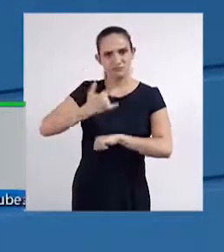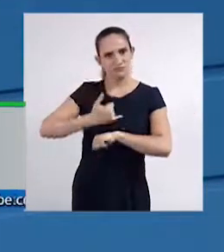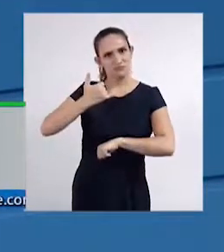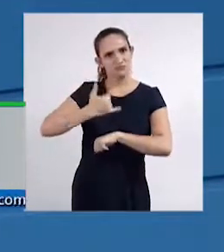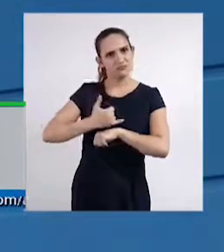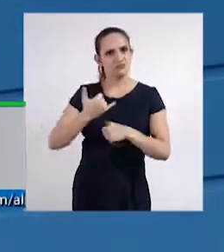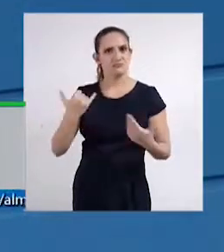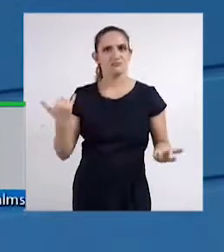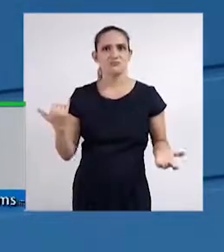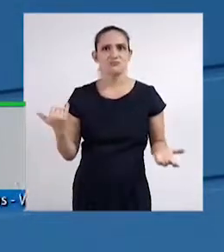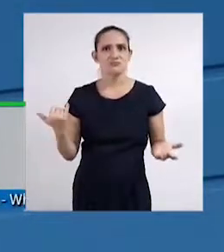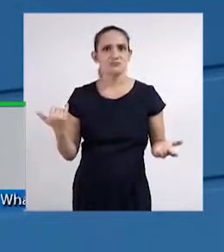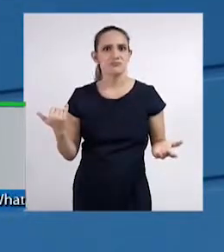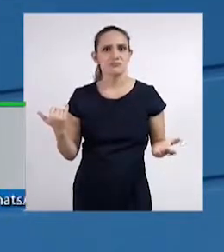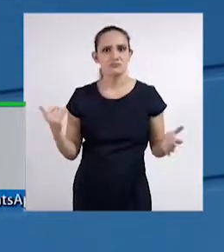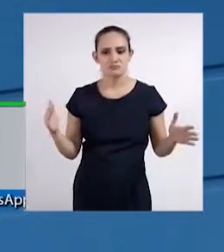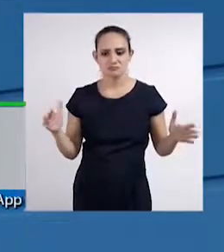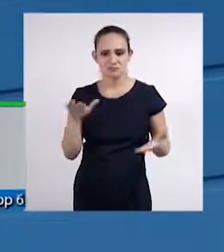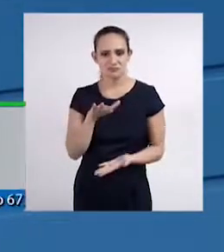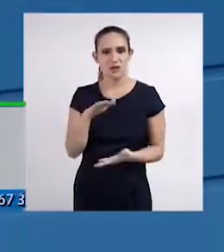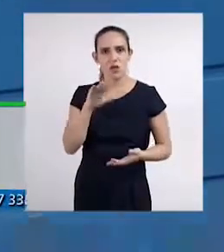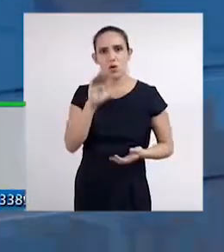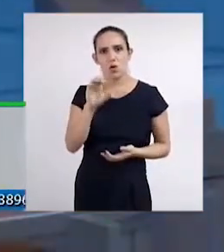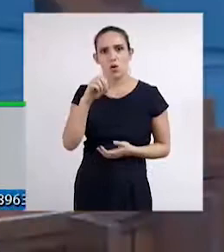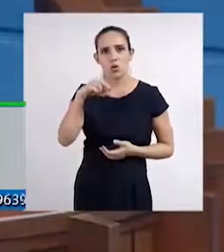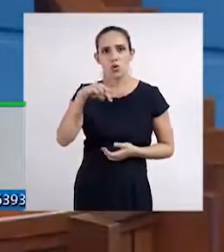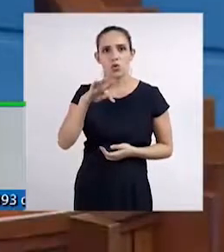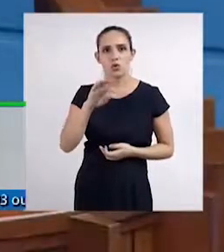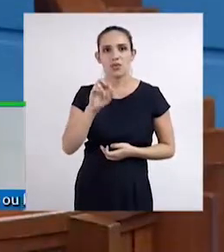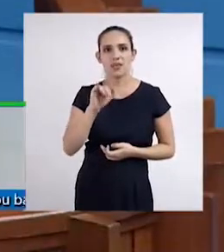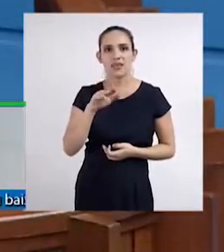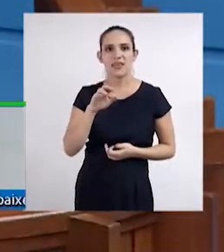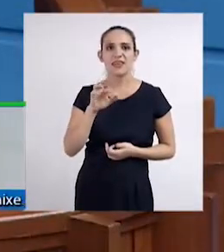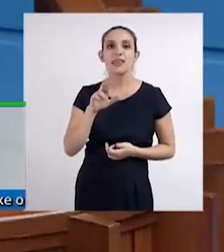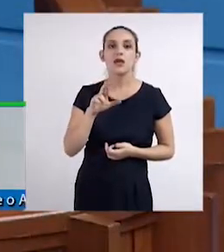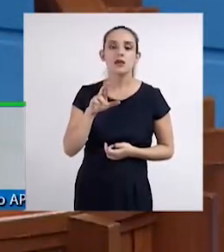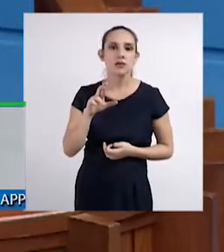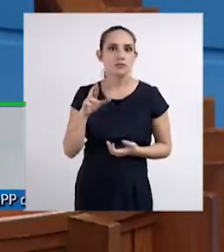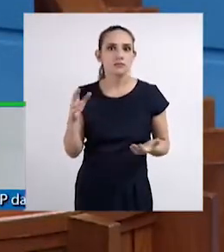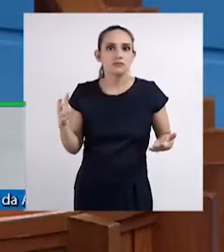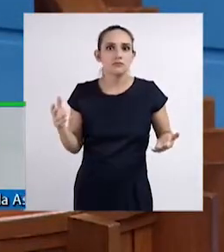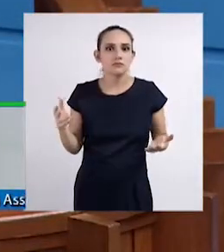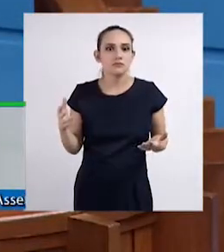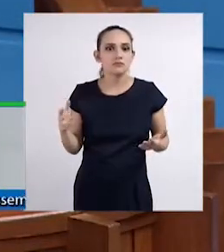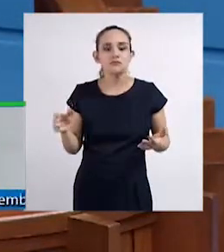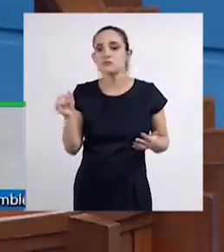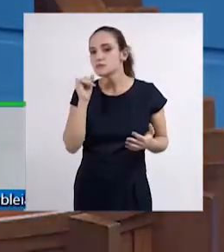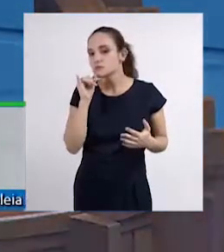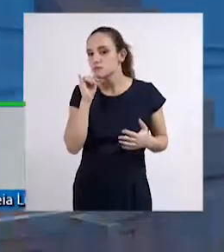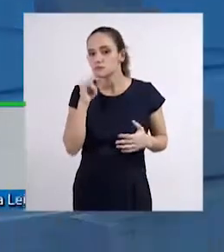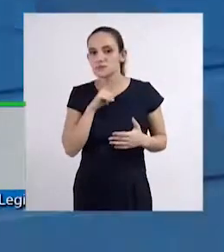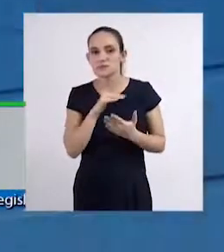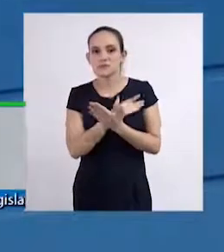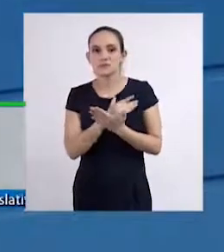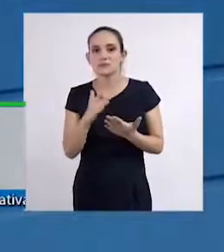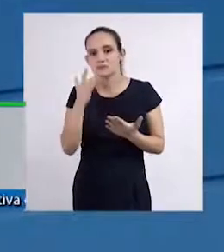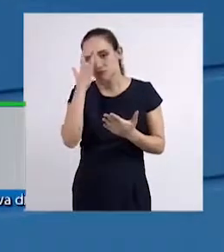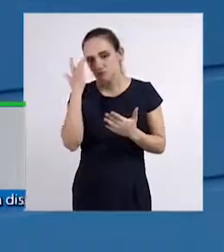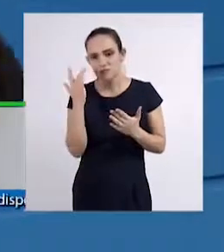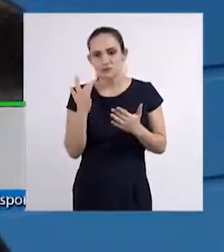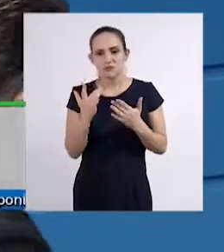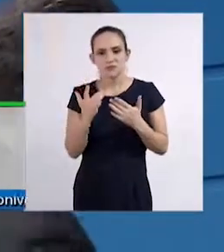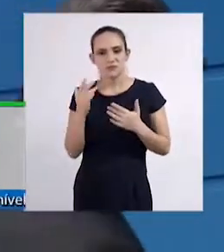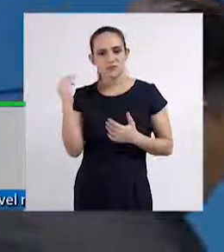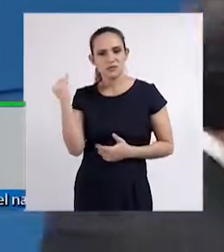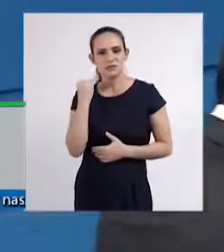e Vossa Excelência falou aqui de uma coisa interessante. A gente vê até alguns atletas também renomados dizendo Força